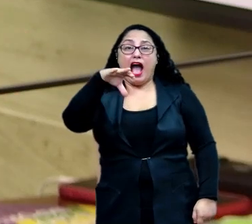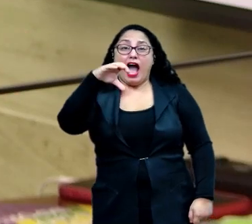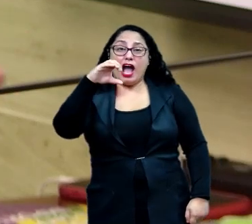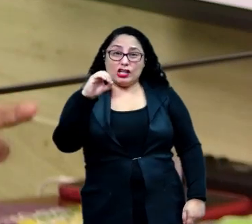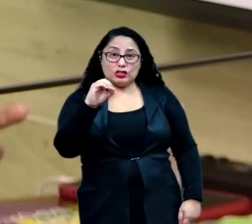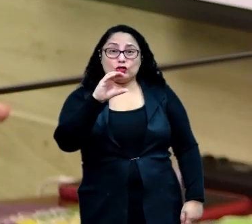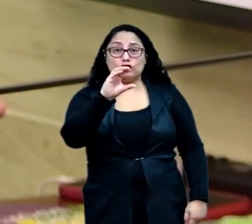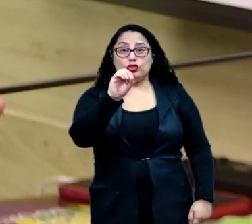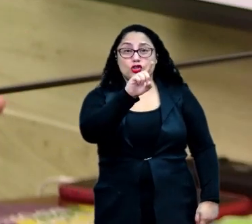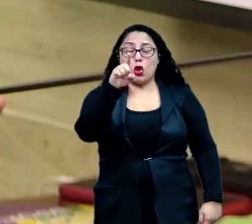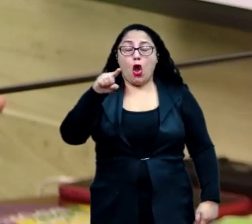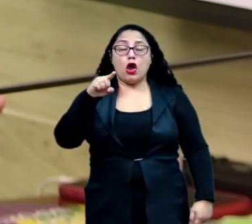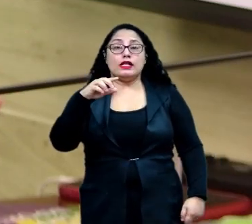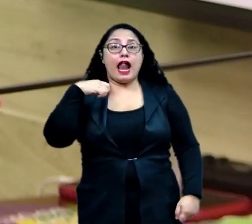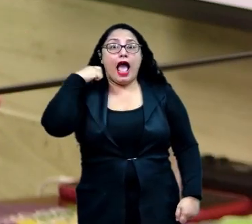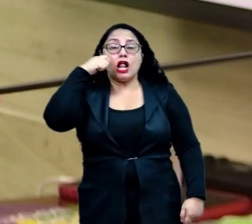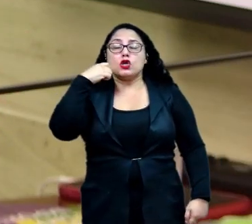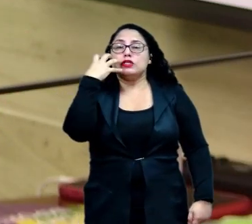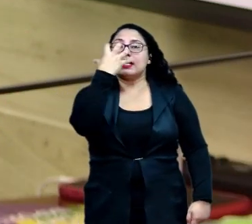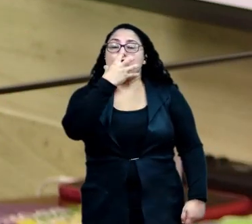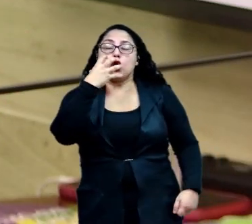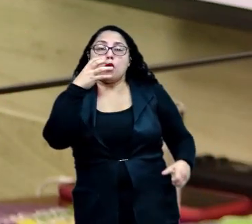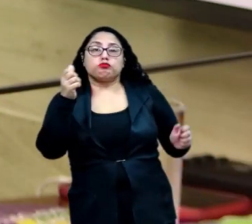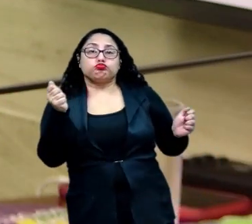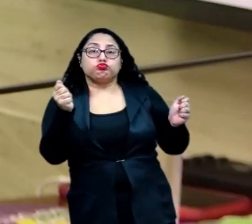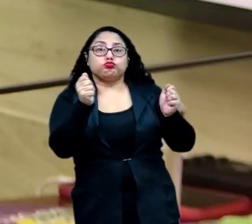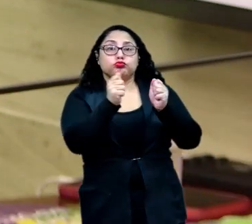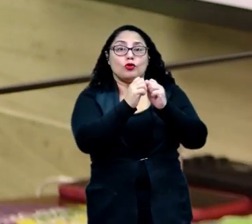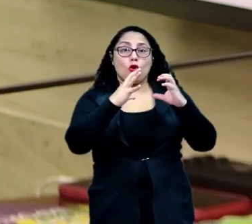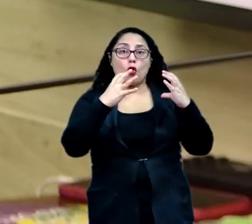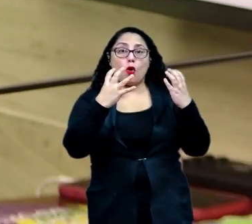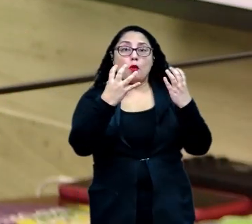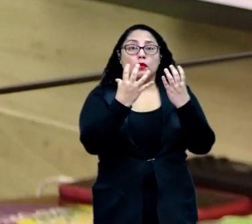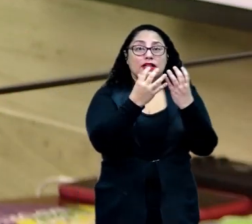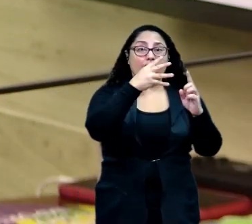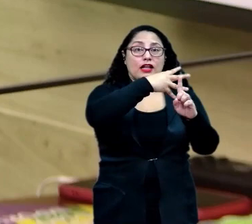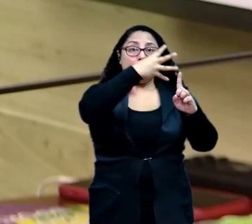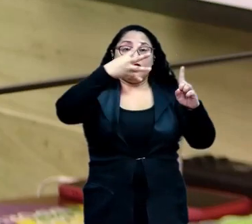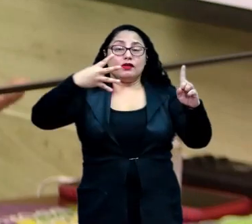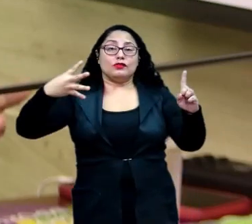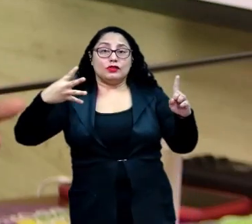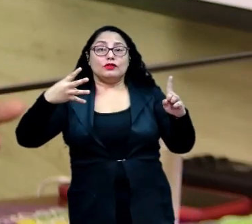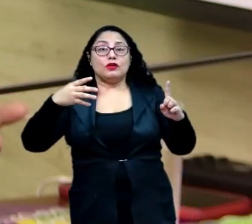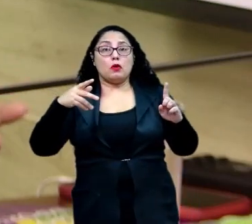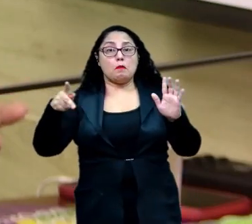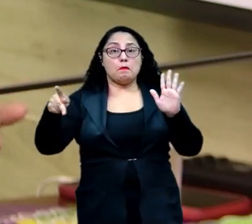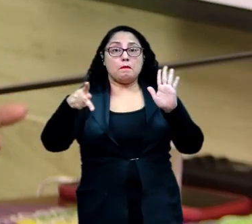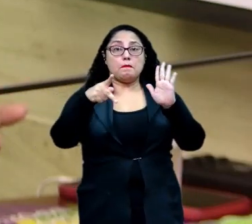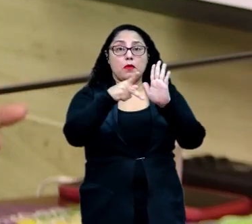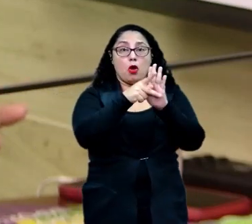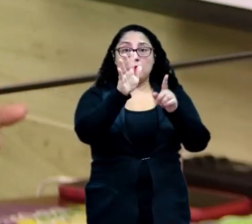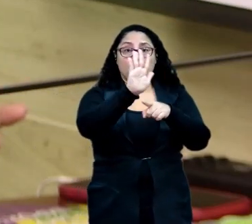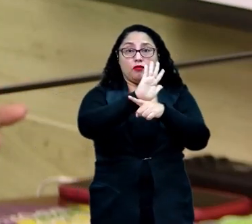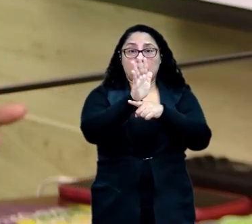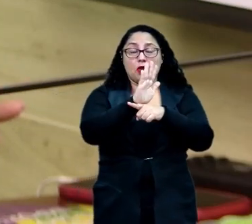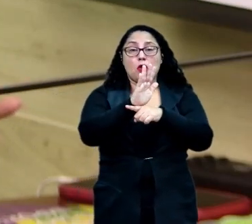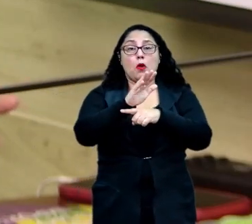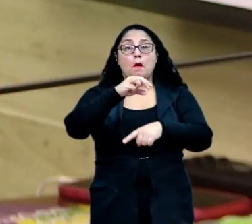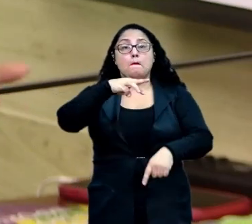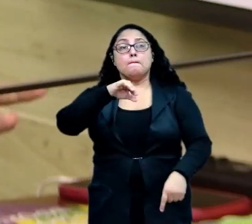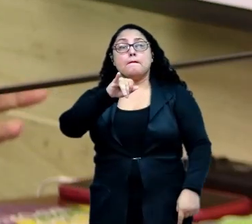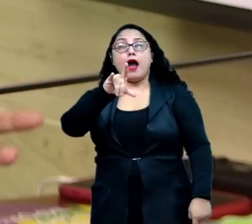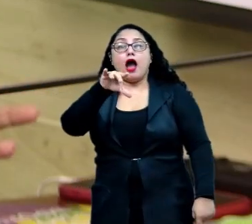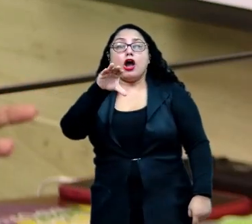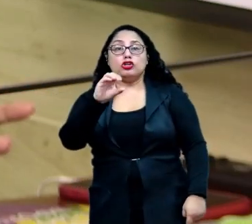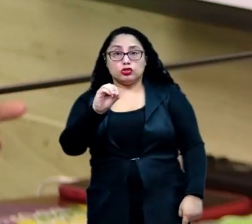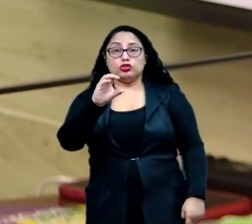atriz, tinha uma relação muito próxima com a comunidade LGBT por conta da caminhada dela. E o próprio filme, O Mágico de Oz, ele